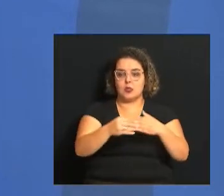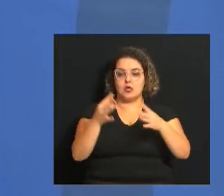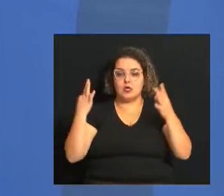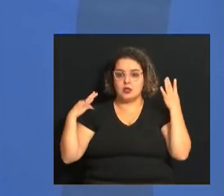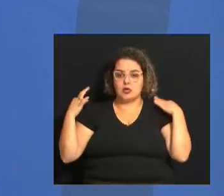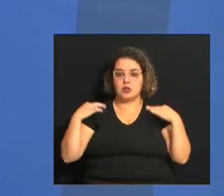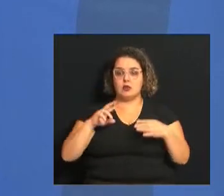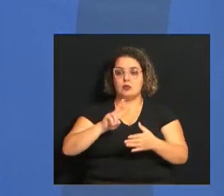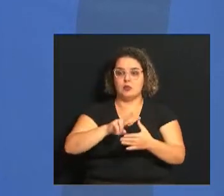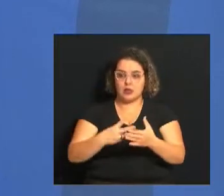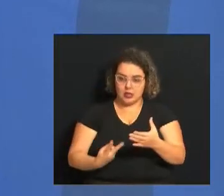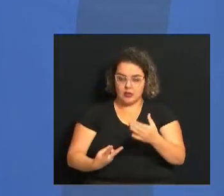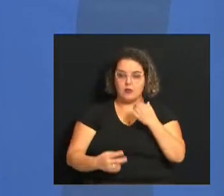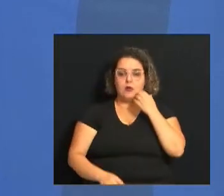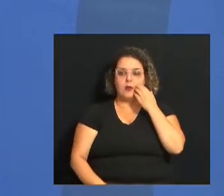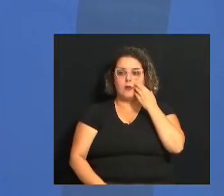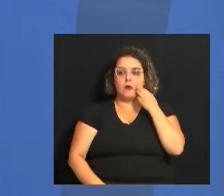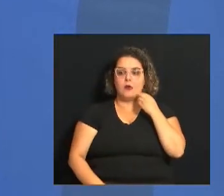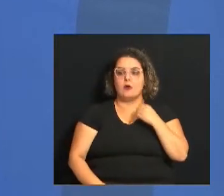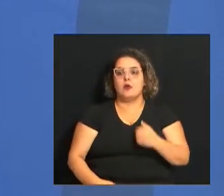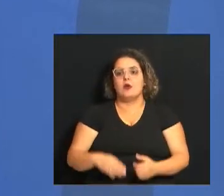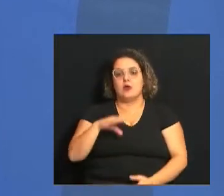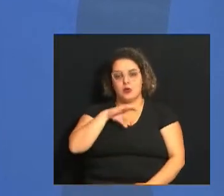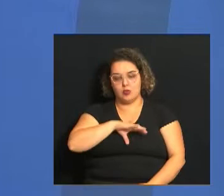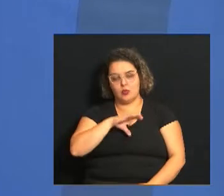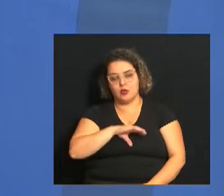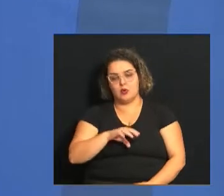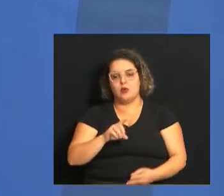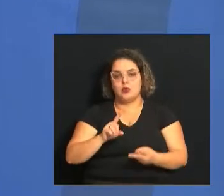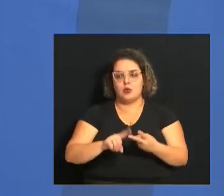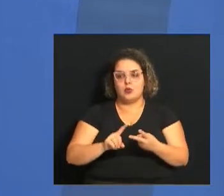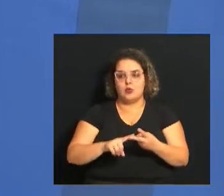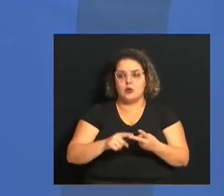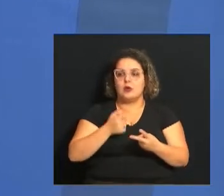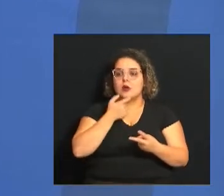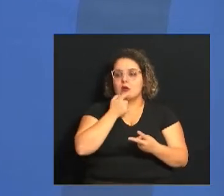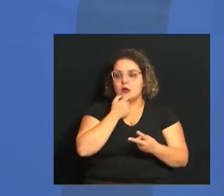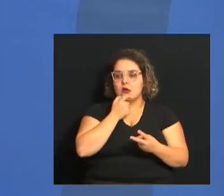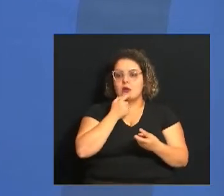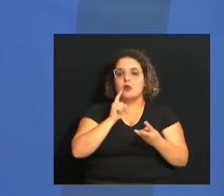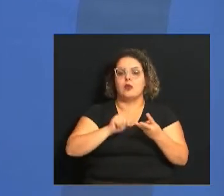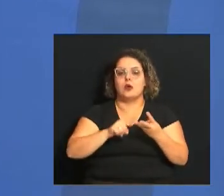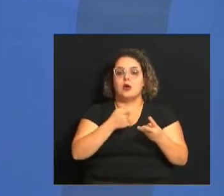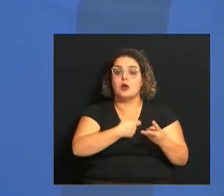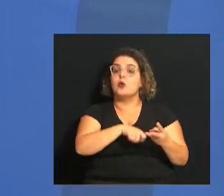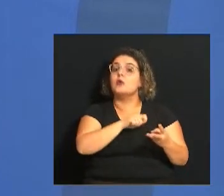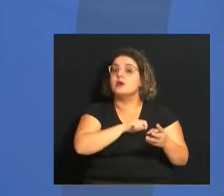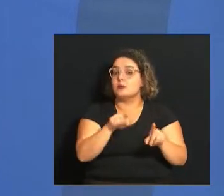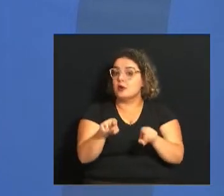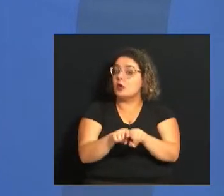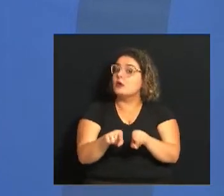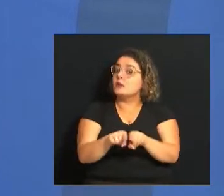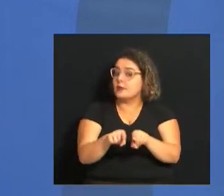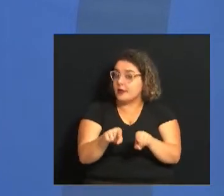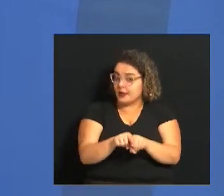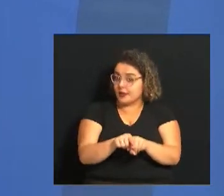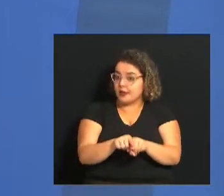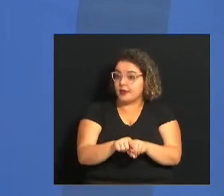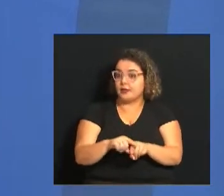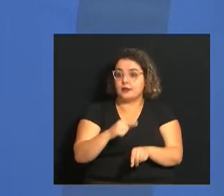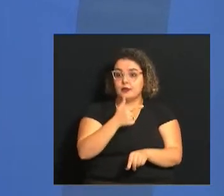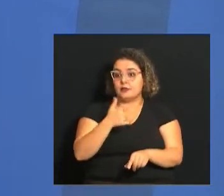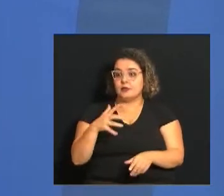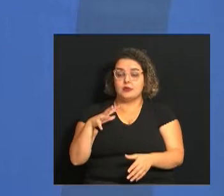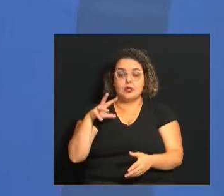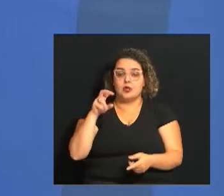Na primeira, tem que dominar a língua portuguesa e na segunda, o inglês e o espanhol também. Não há total de vagas e o